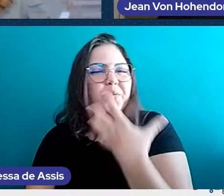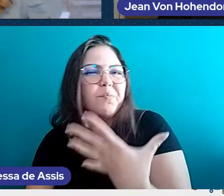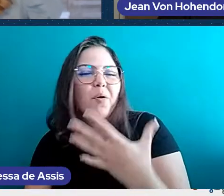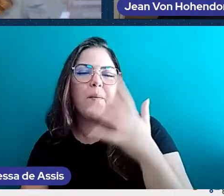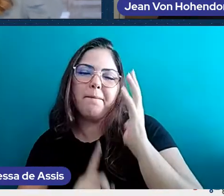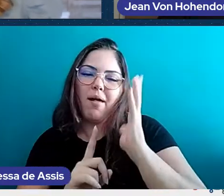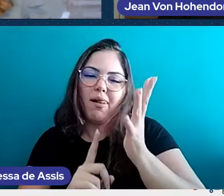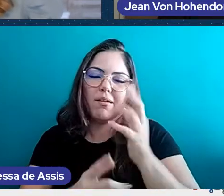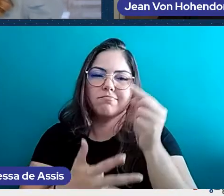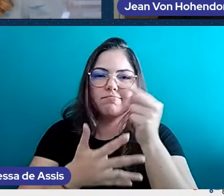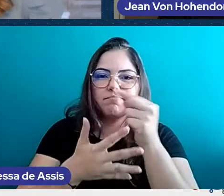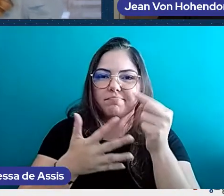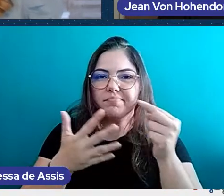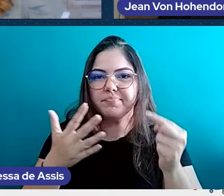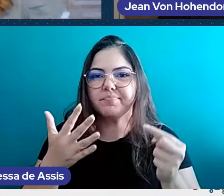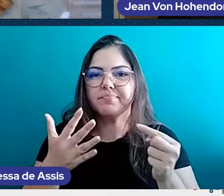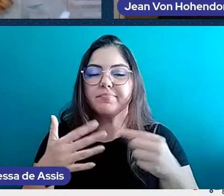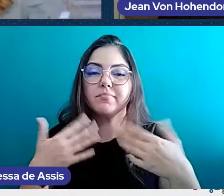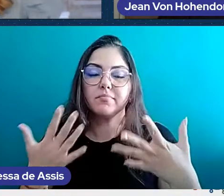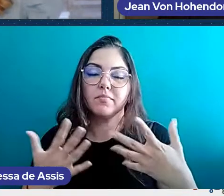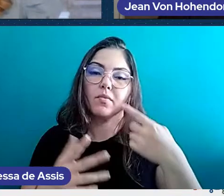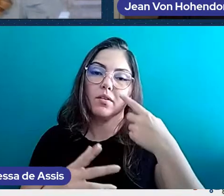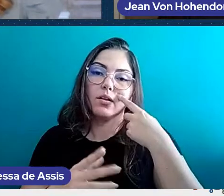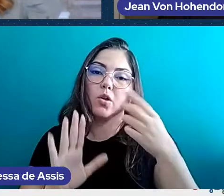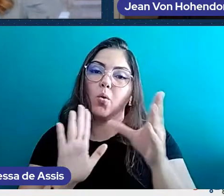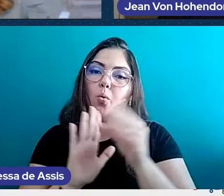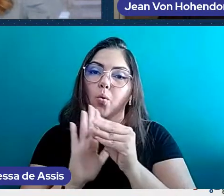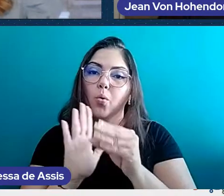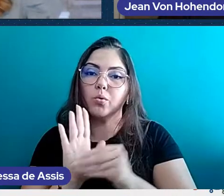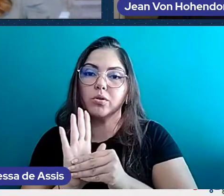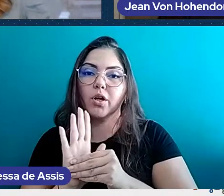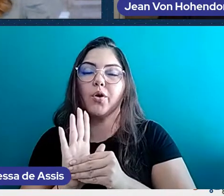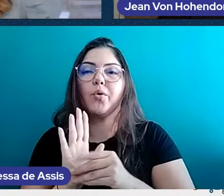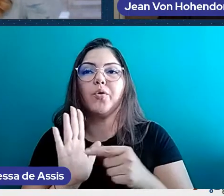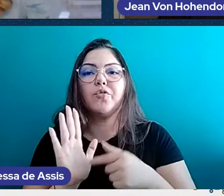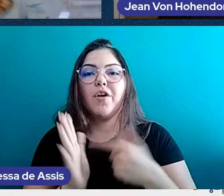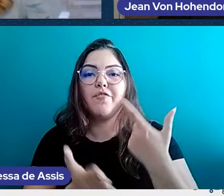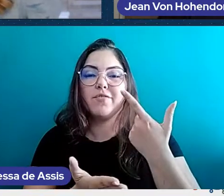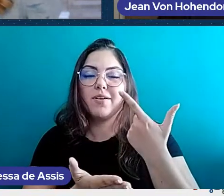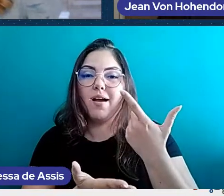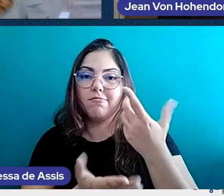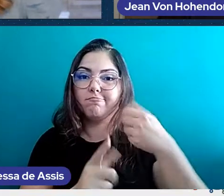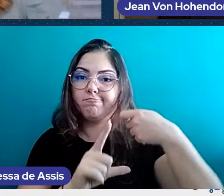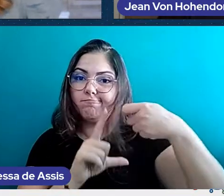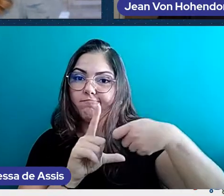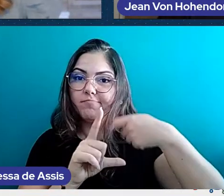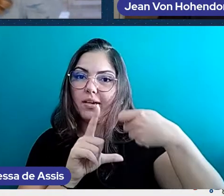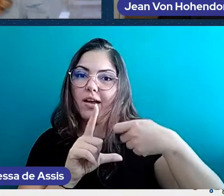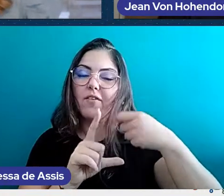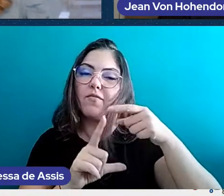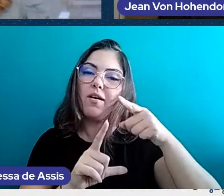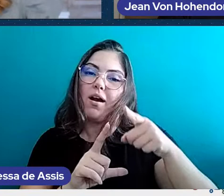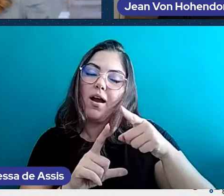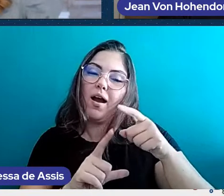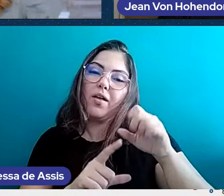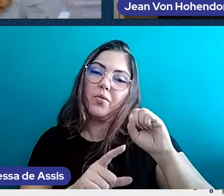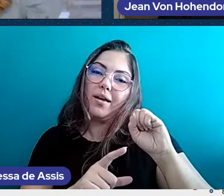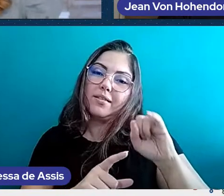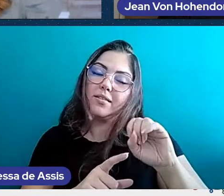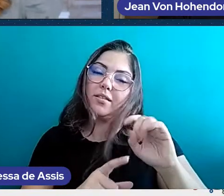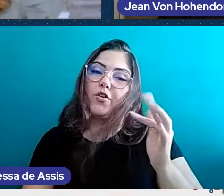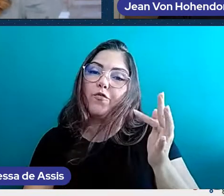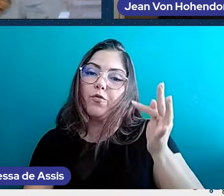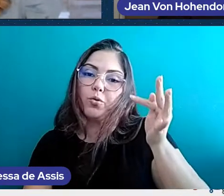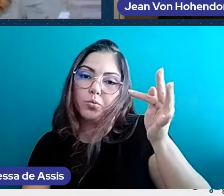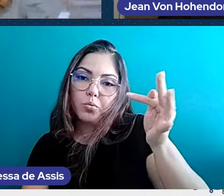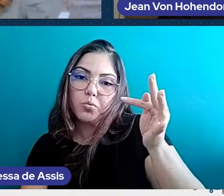É, lembrando que esse conteúdo, como vai ficar gravado, às vezes surge algum questionamento, alguma coisa, E o professor Jean já deixou aí o arroba dele,